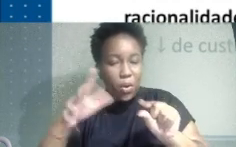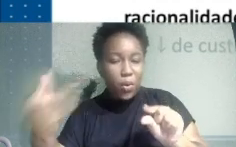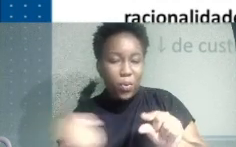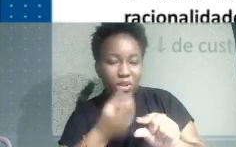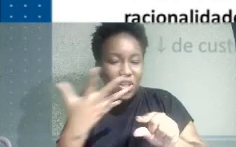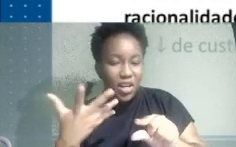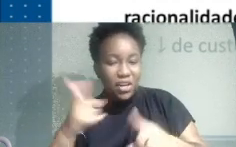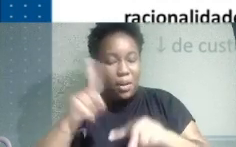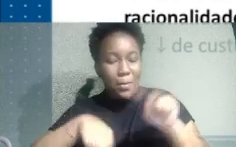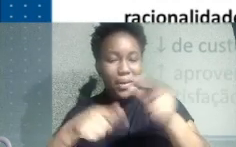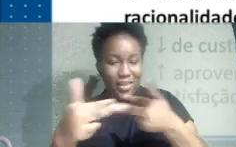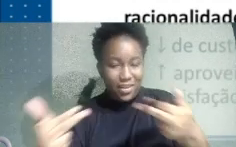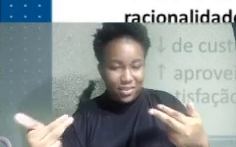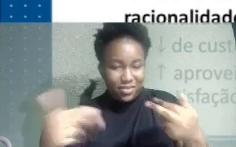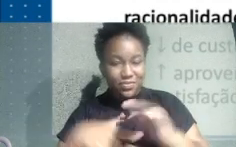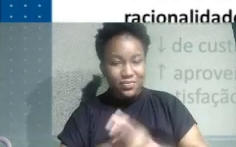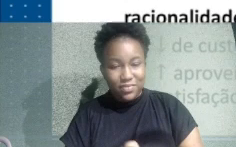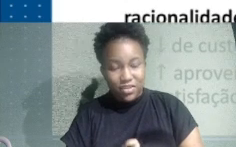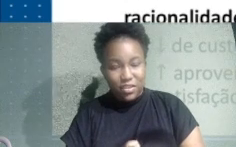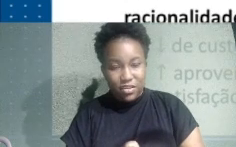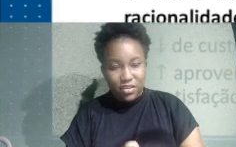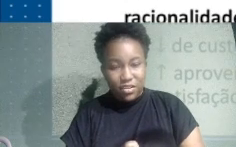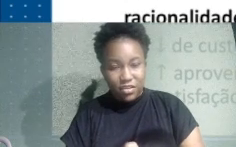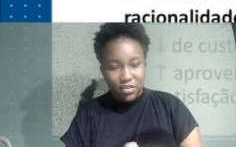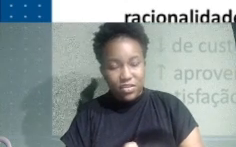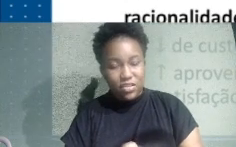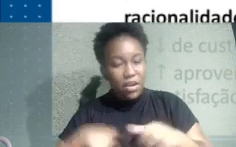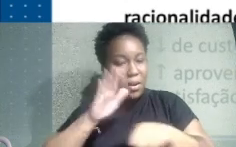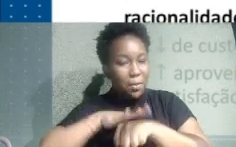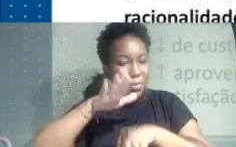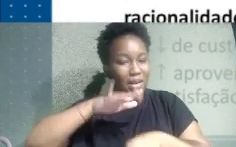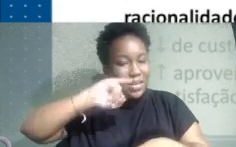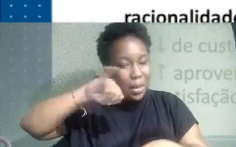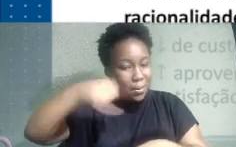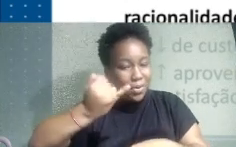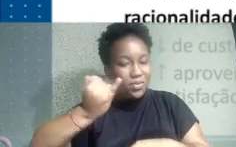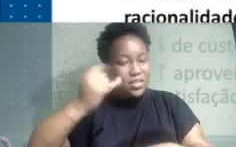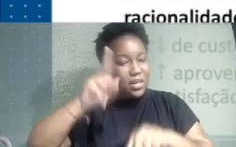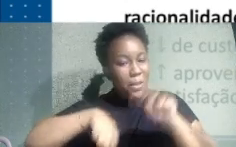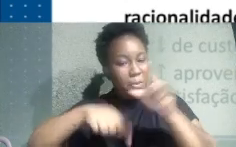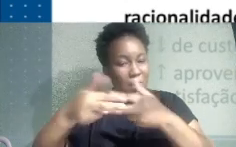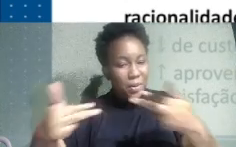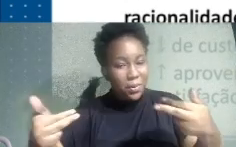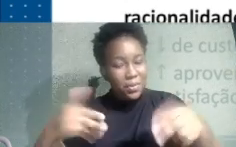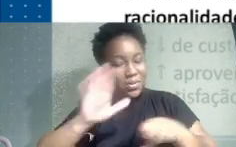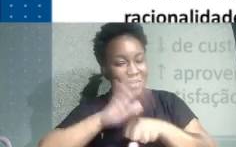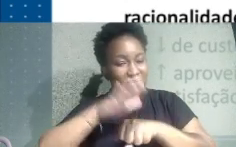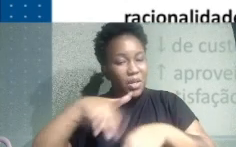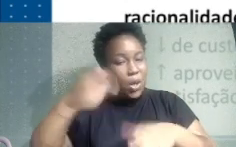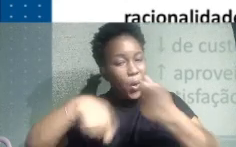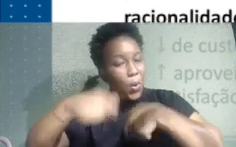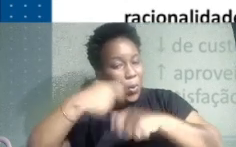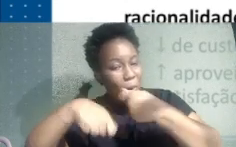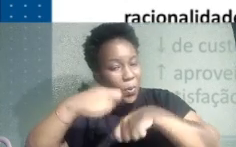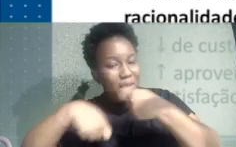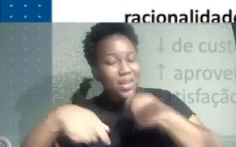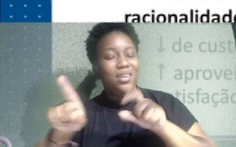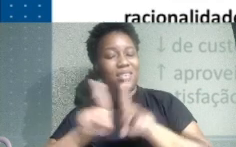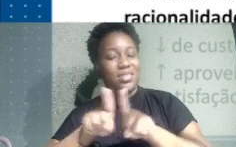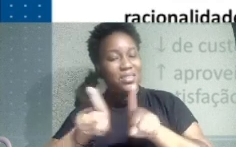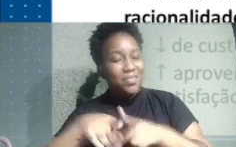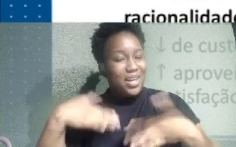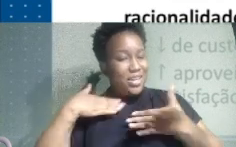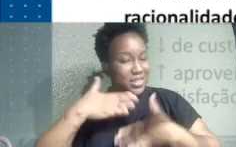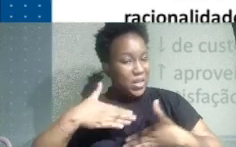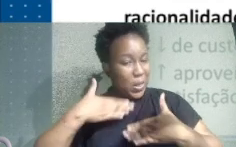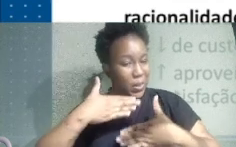e resíduos gerados, bem como implica maior aproveitamento de materiais, maior economia, tanto de dinheiro quanto energética e satisfação